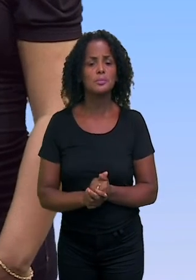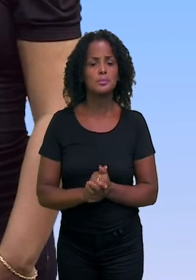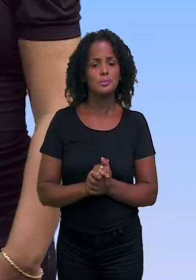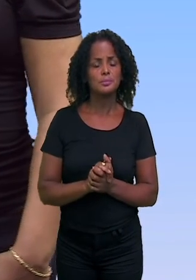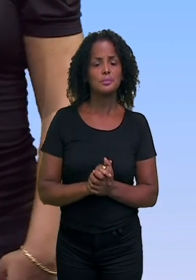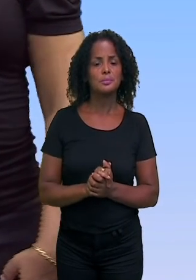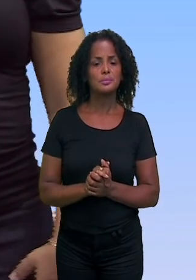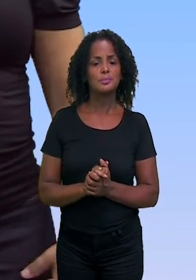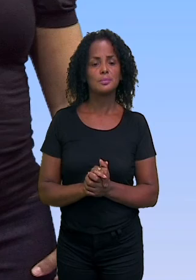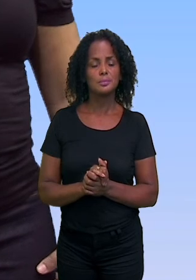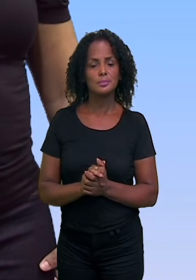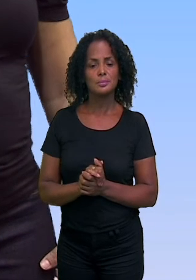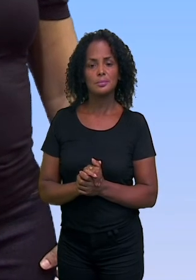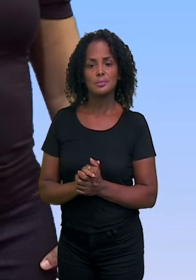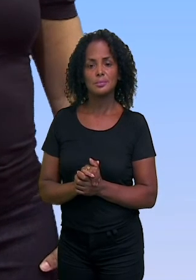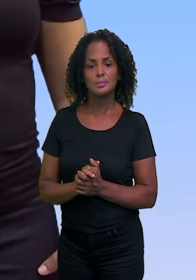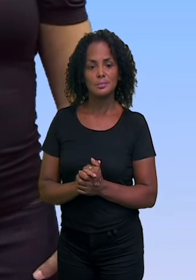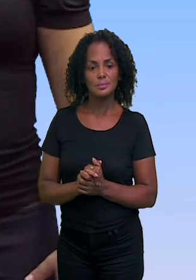acertou